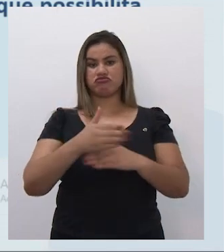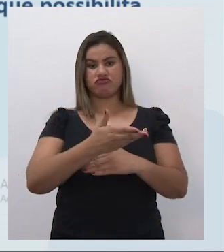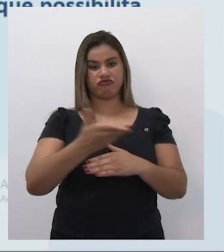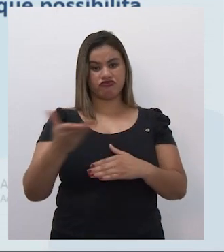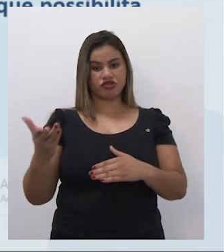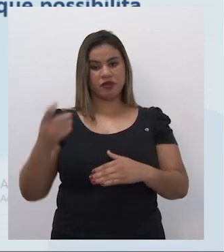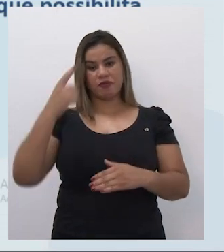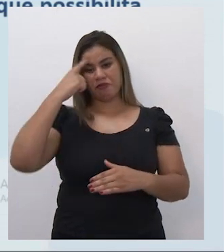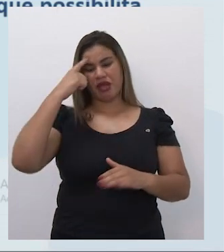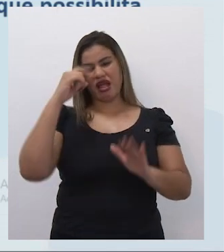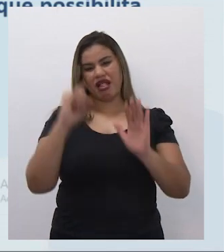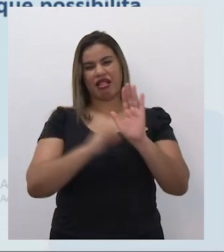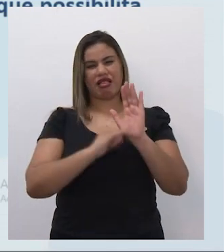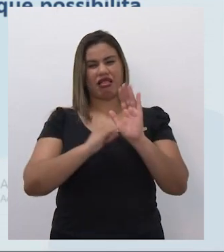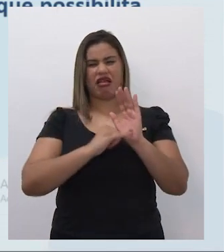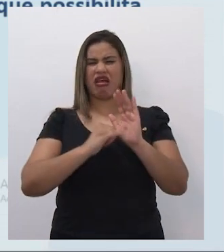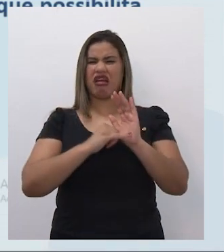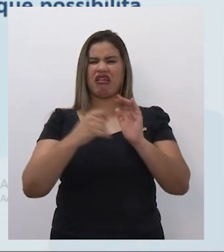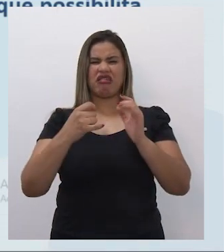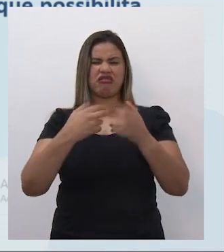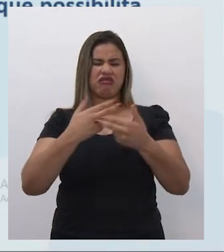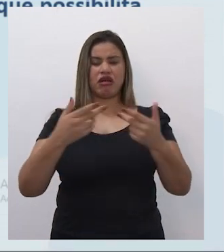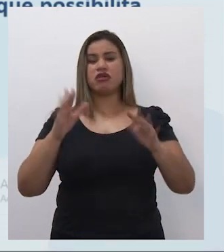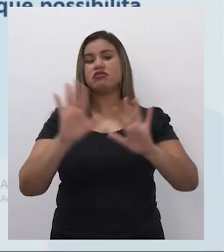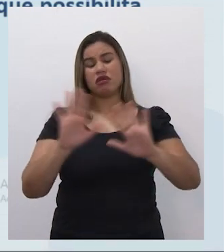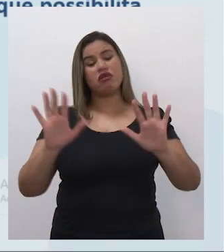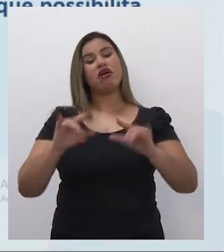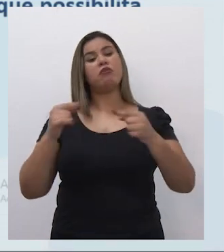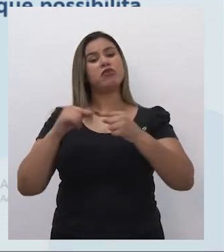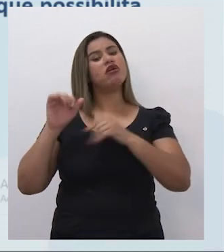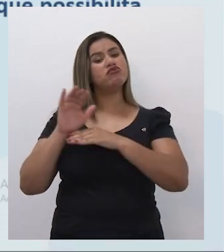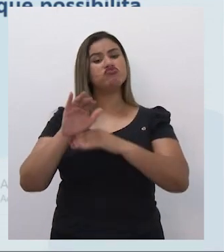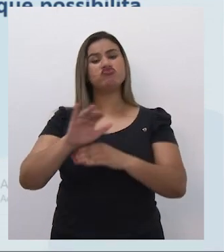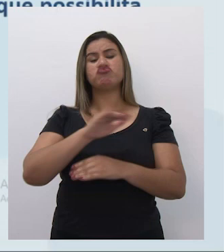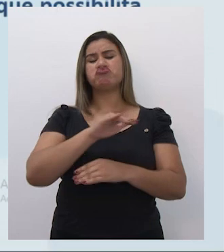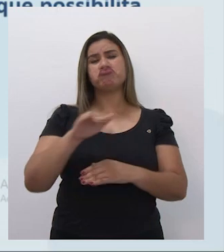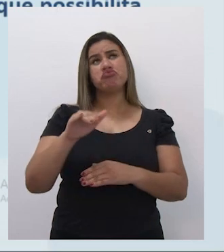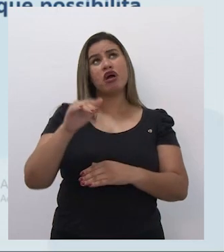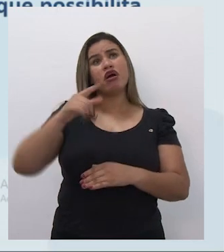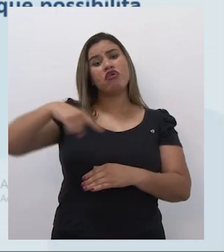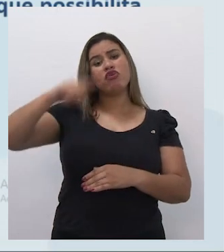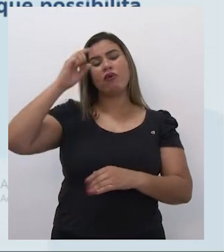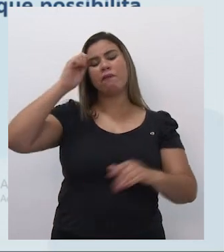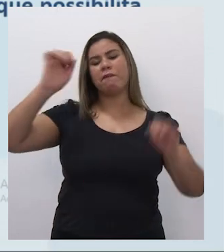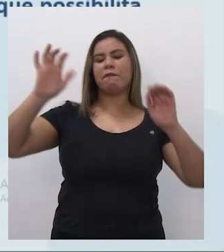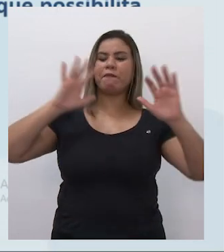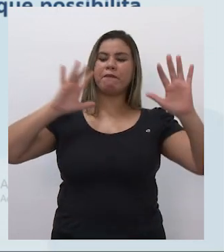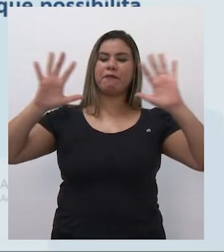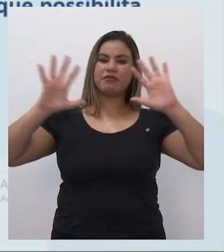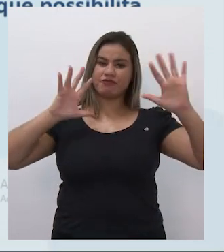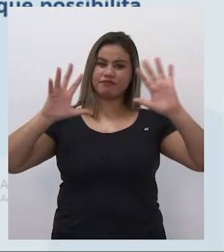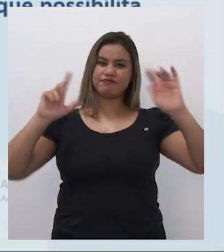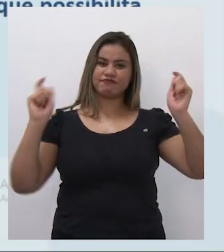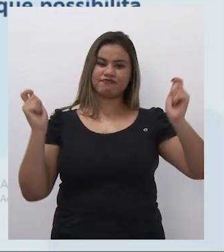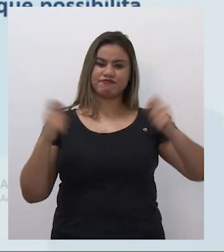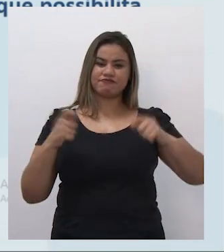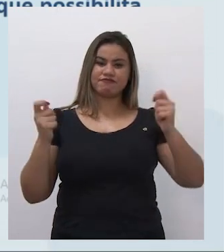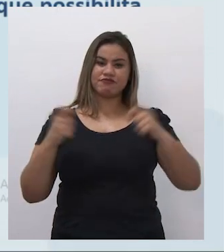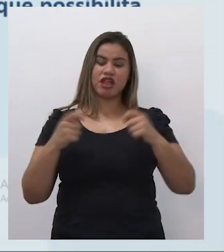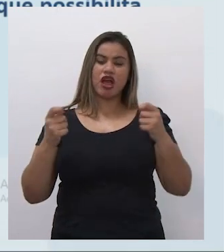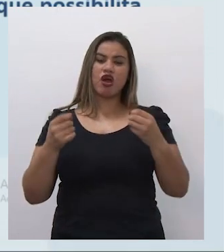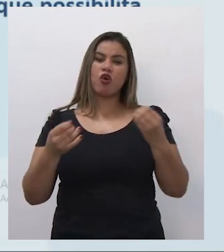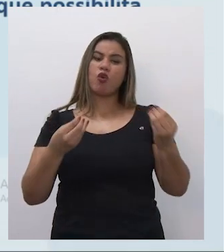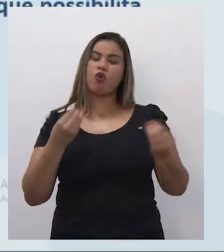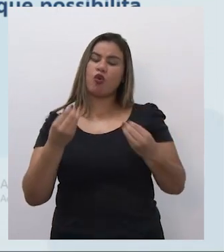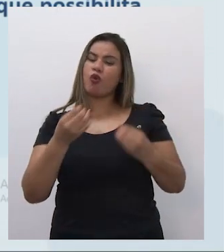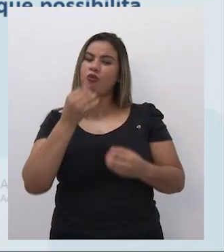intenção indicativa, né, do trabalho com o hip hop, mas apenas de forma a